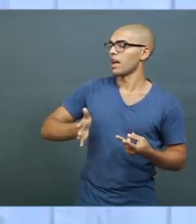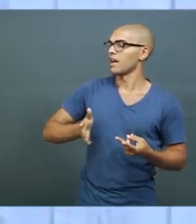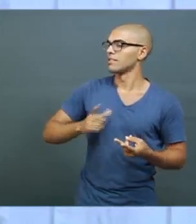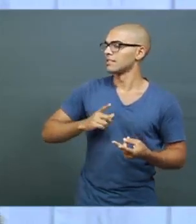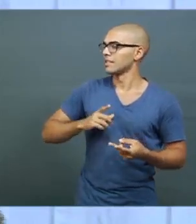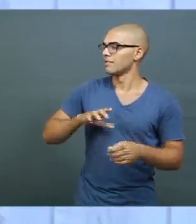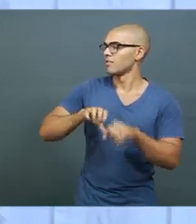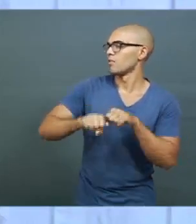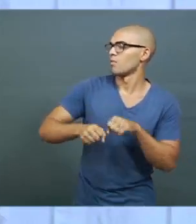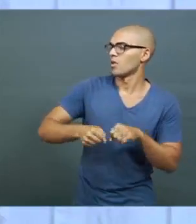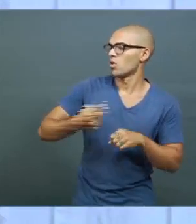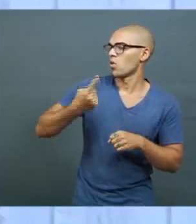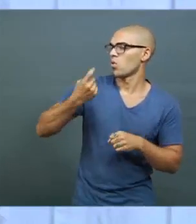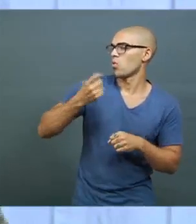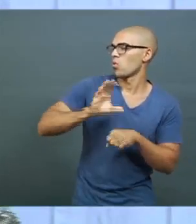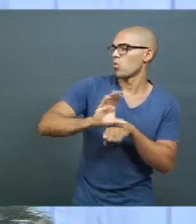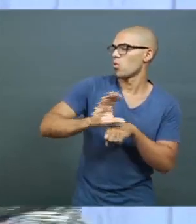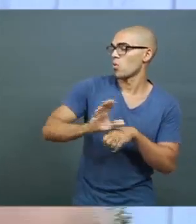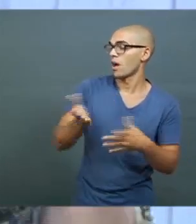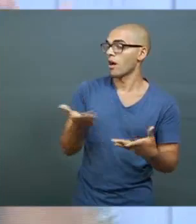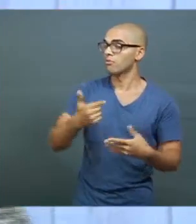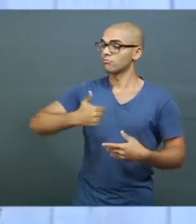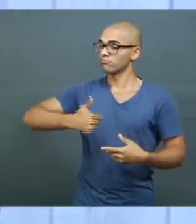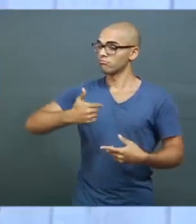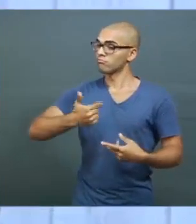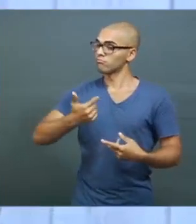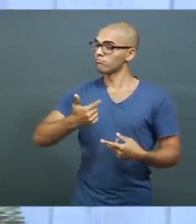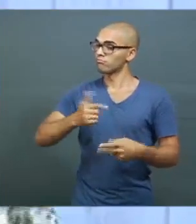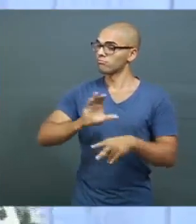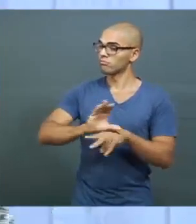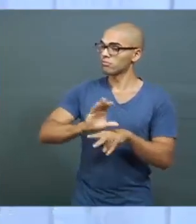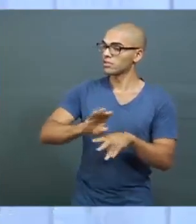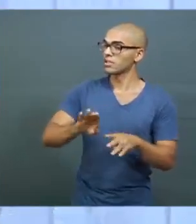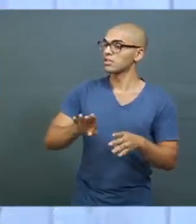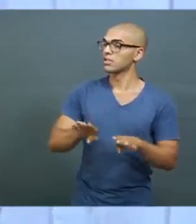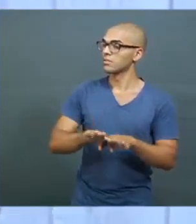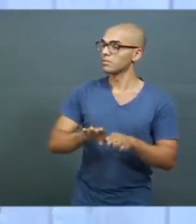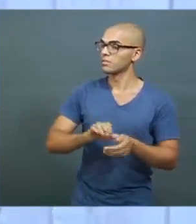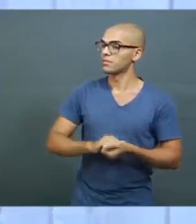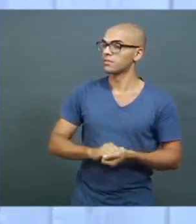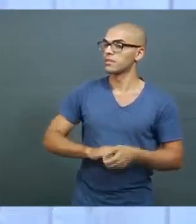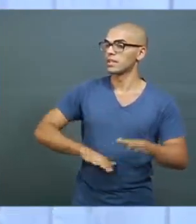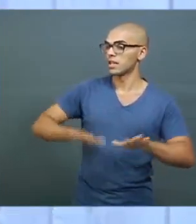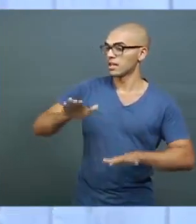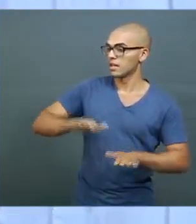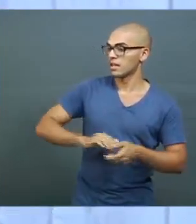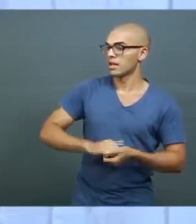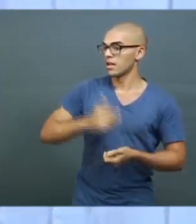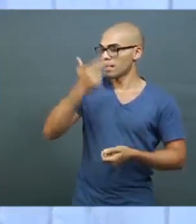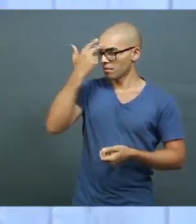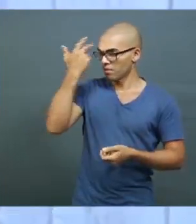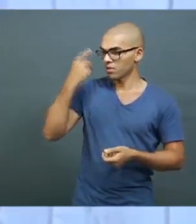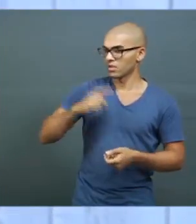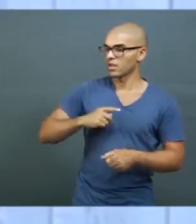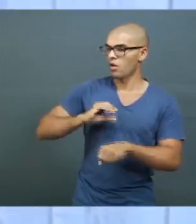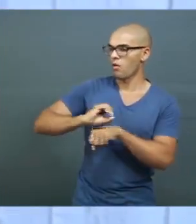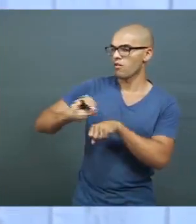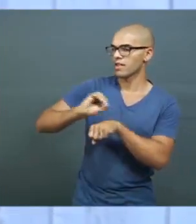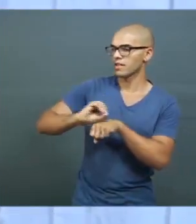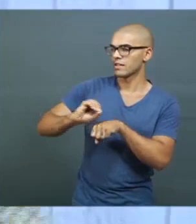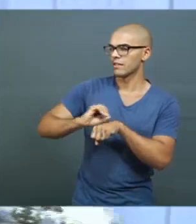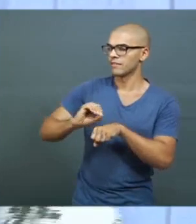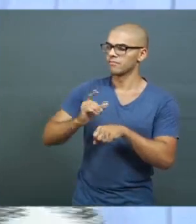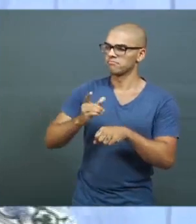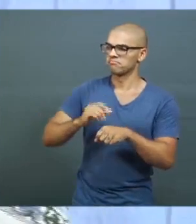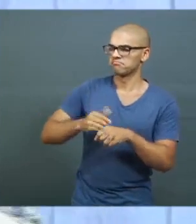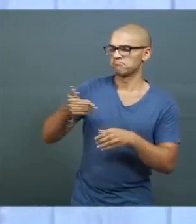gente vê os nossos espetáculos de encerramento, convive nas oficinas de comunidade. Sim, a gente tem também um fluxo bem importante,